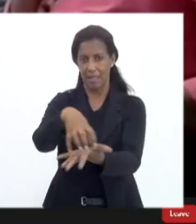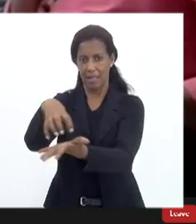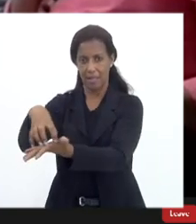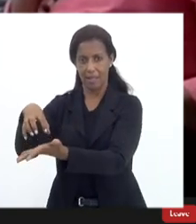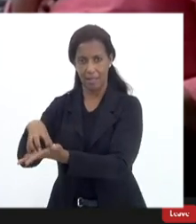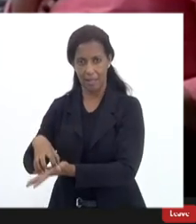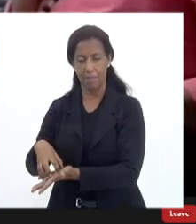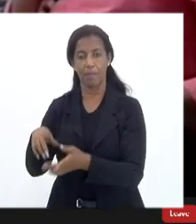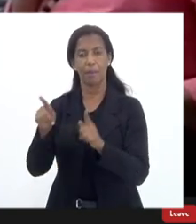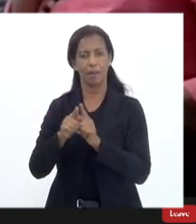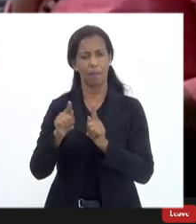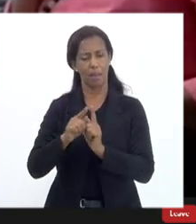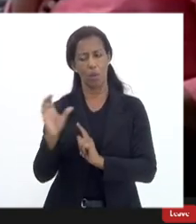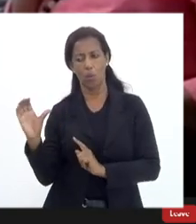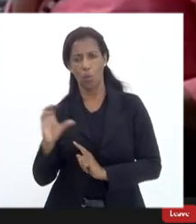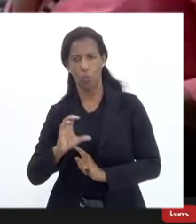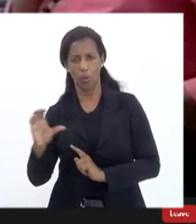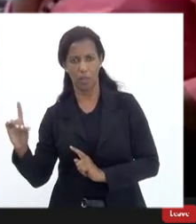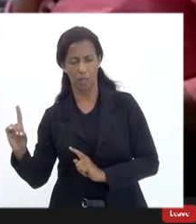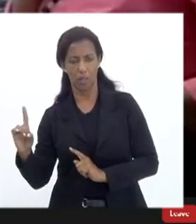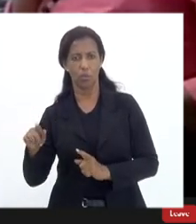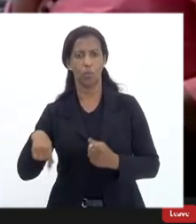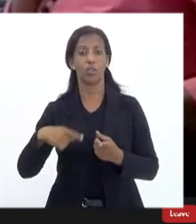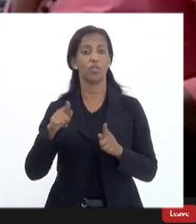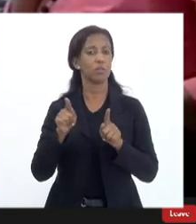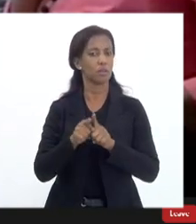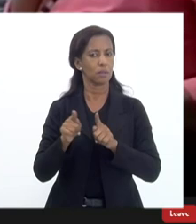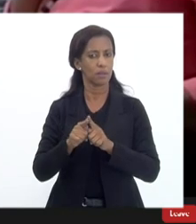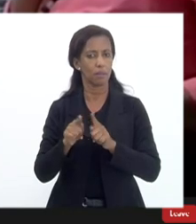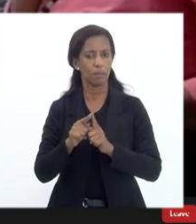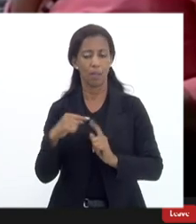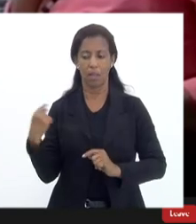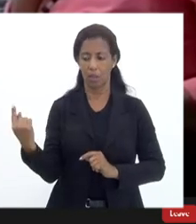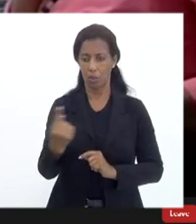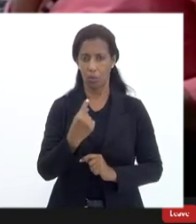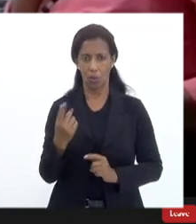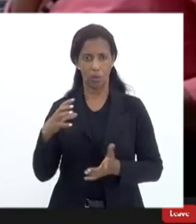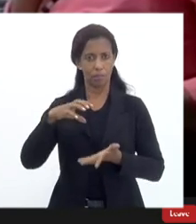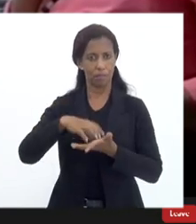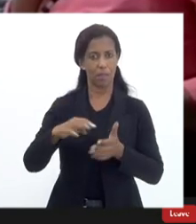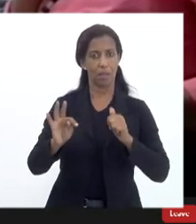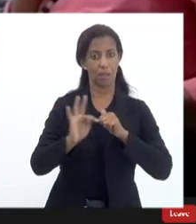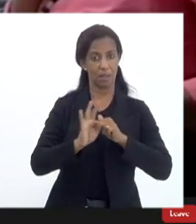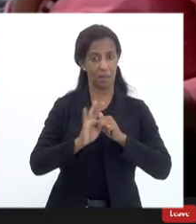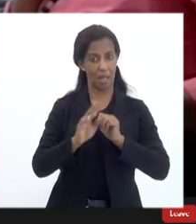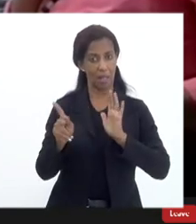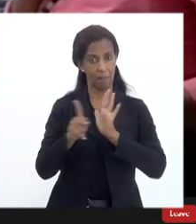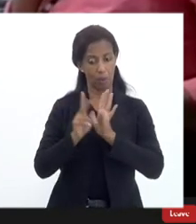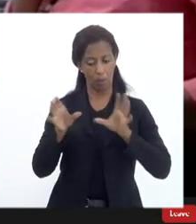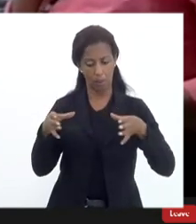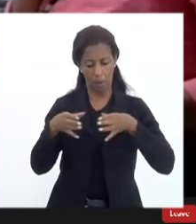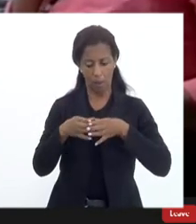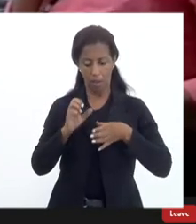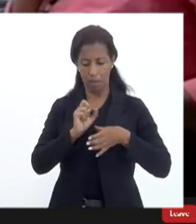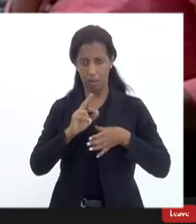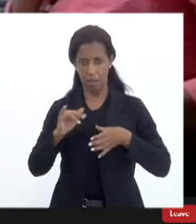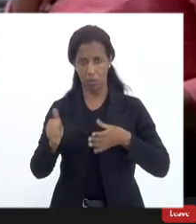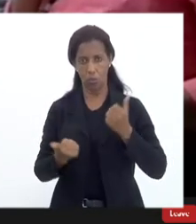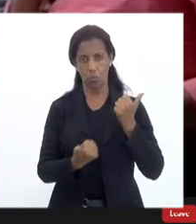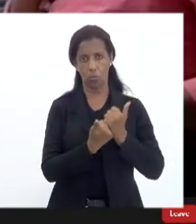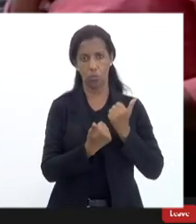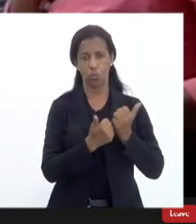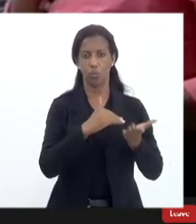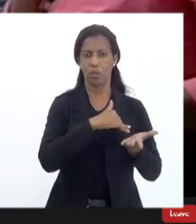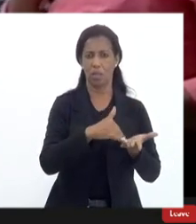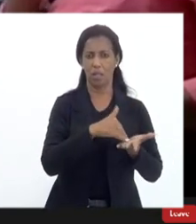os coordenadores das regionais, nossa equipe técnica da sede, nossa subsecretária de gestão de